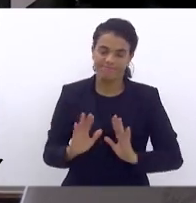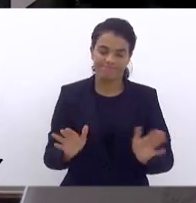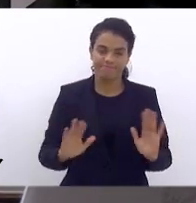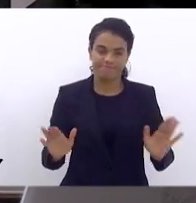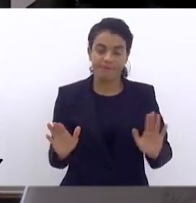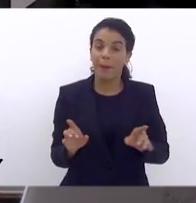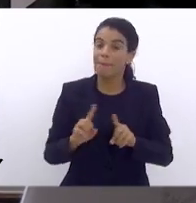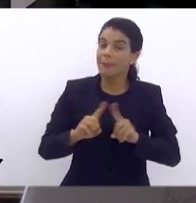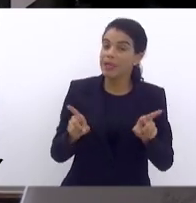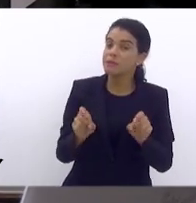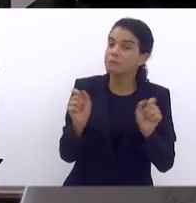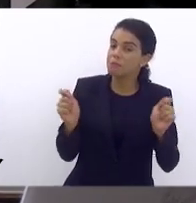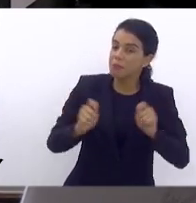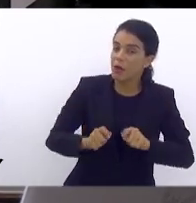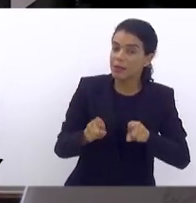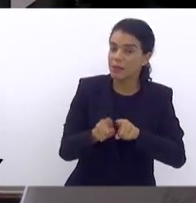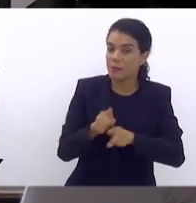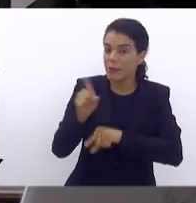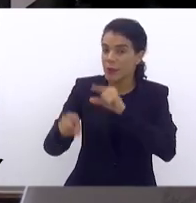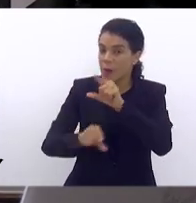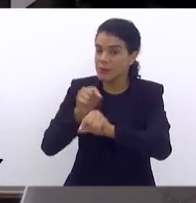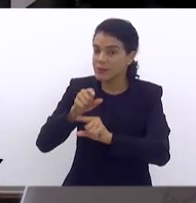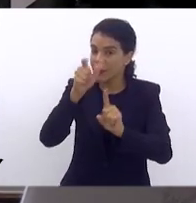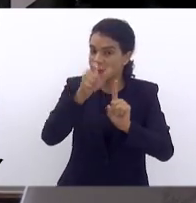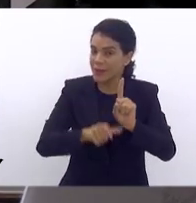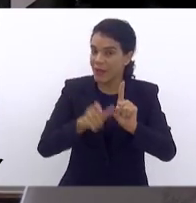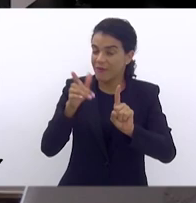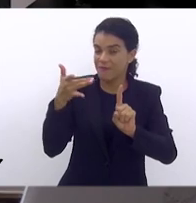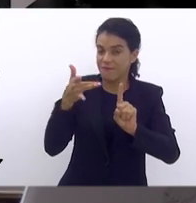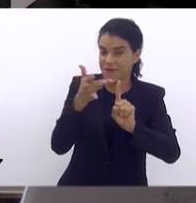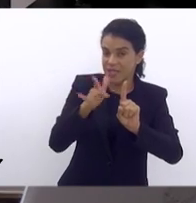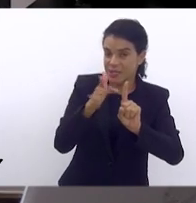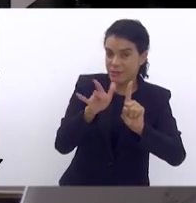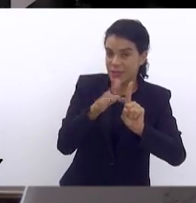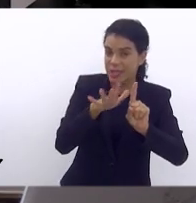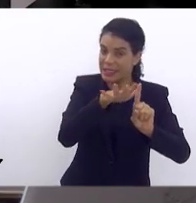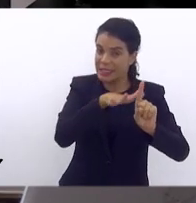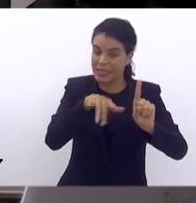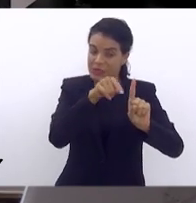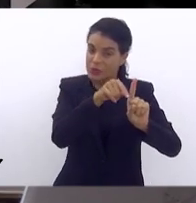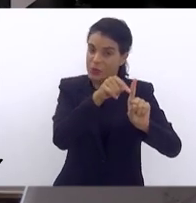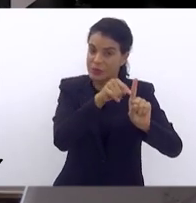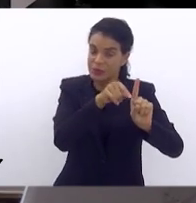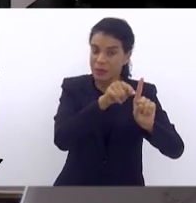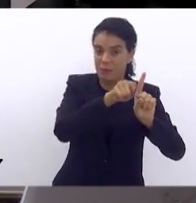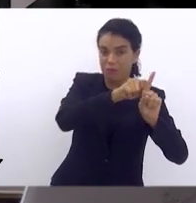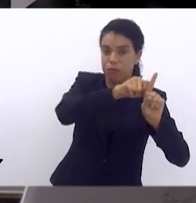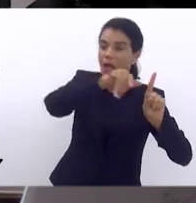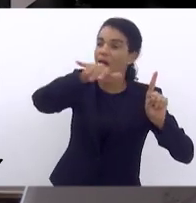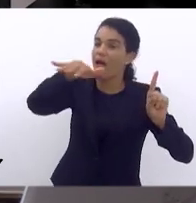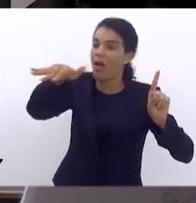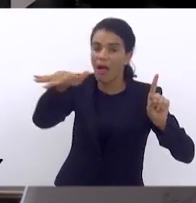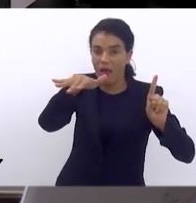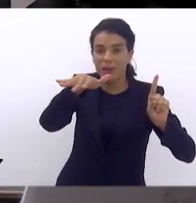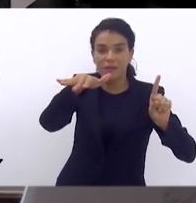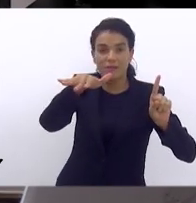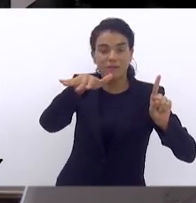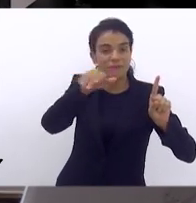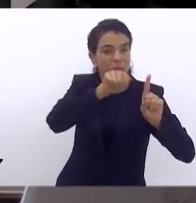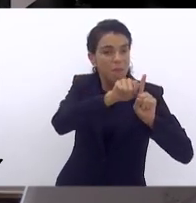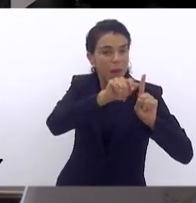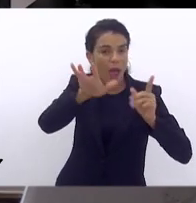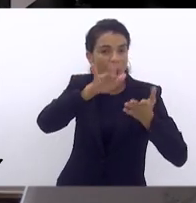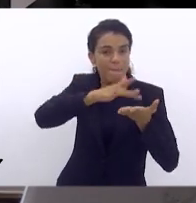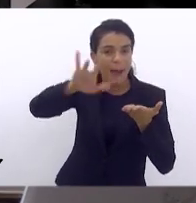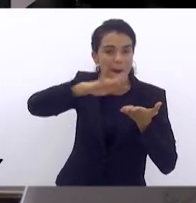pode ser também uma opção daquela vítima que o caso dela seja publicado seja